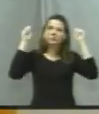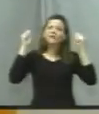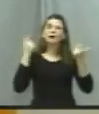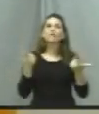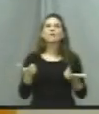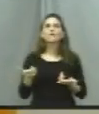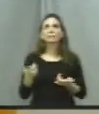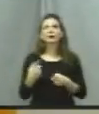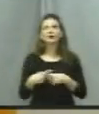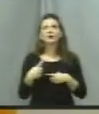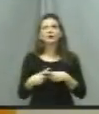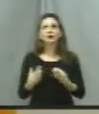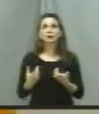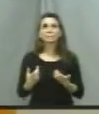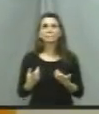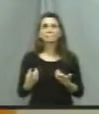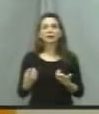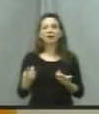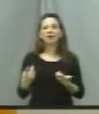se nós fôssemos